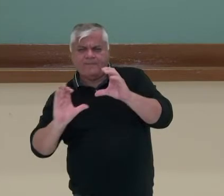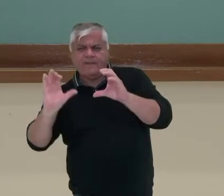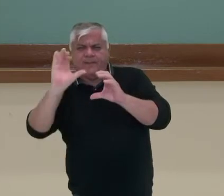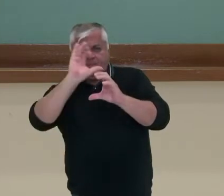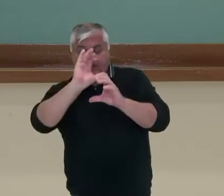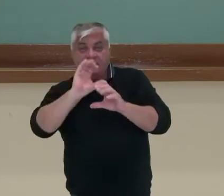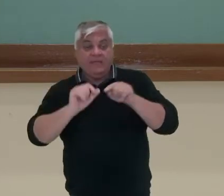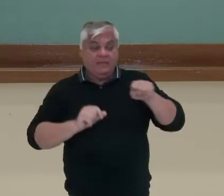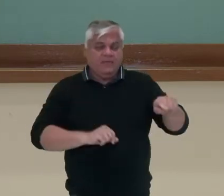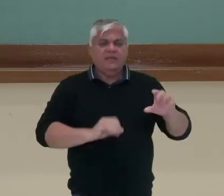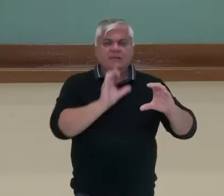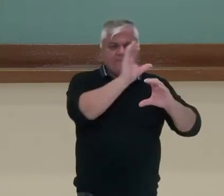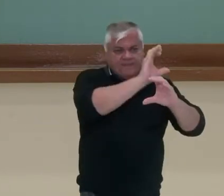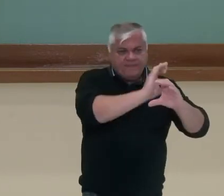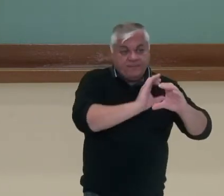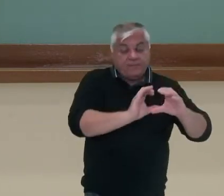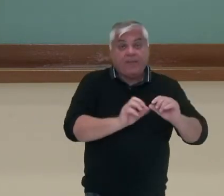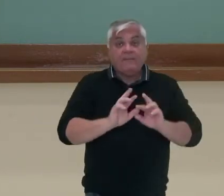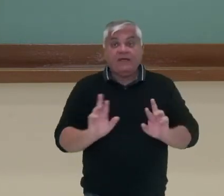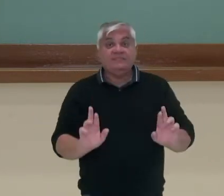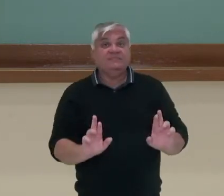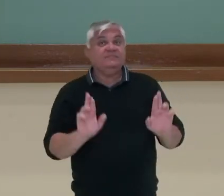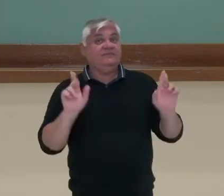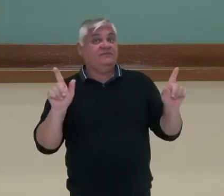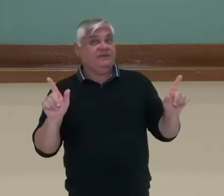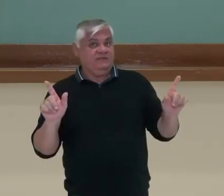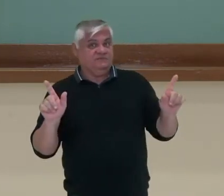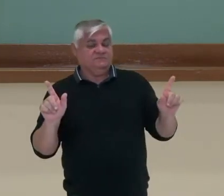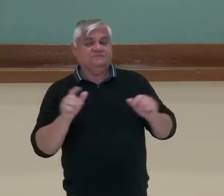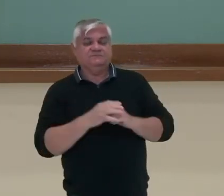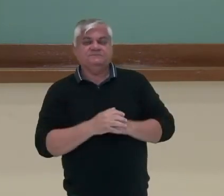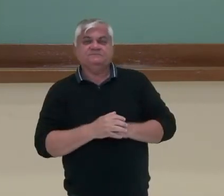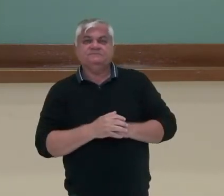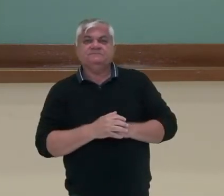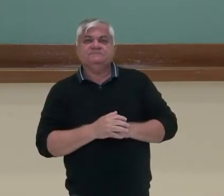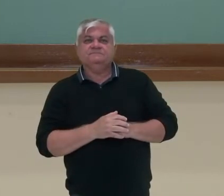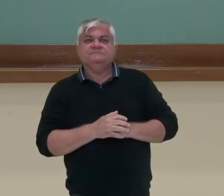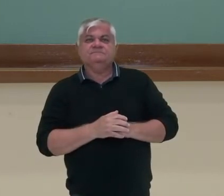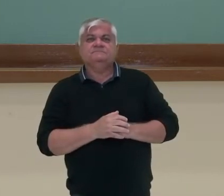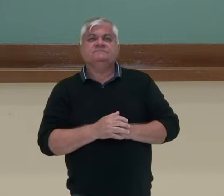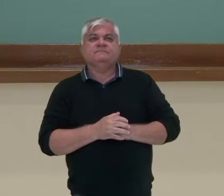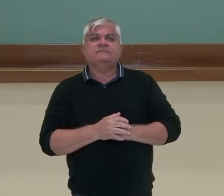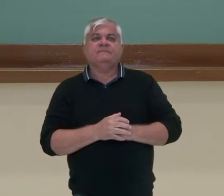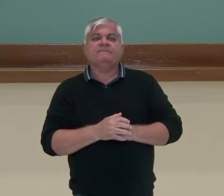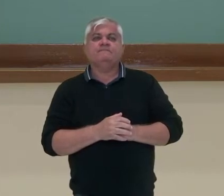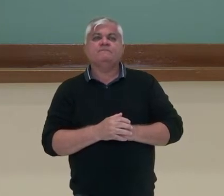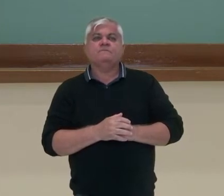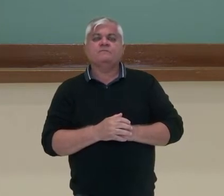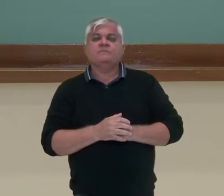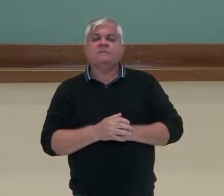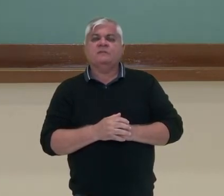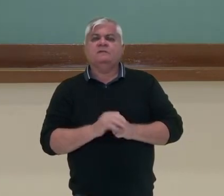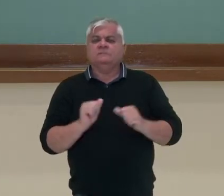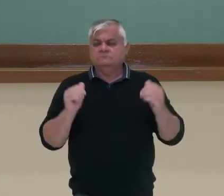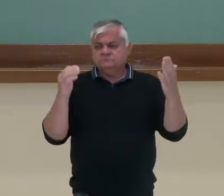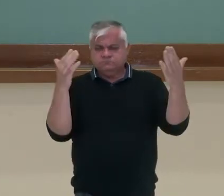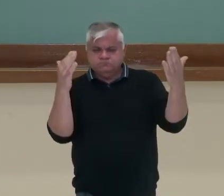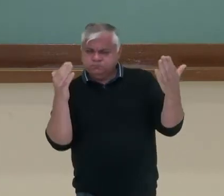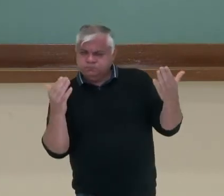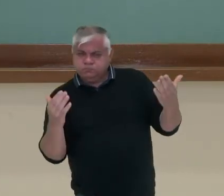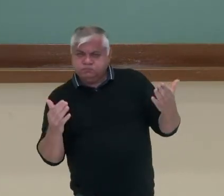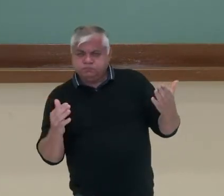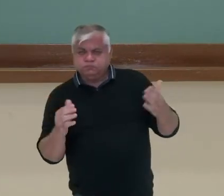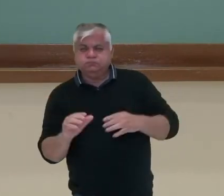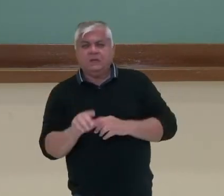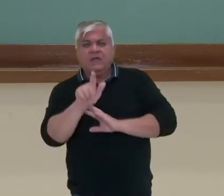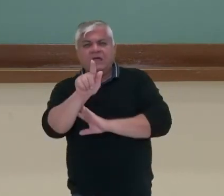têm aparências e utilidades e propriedades completamente diferentes. Então, quando se analisa a transformação do